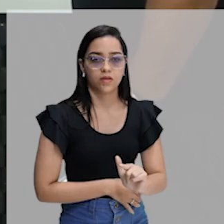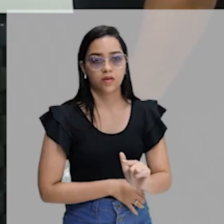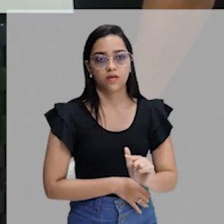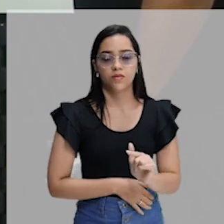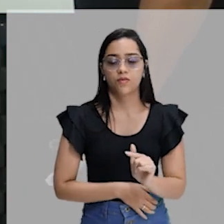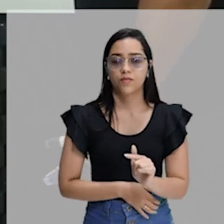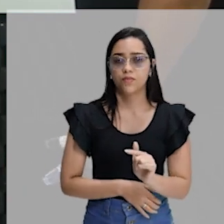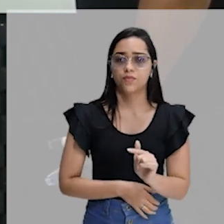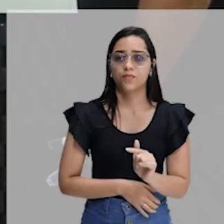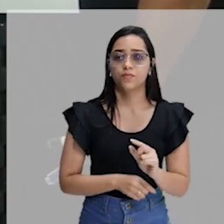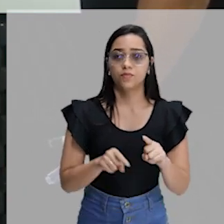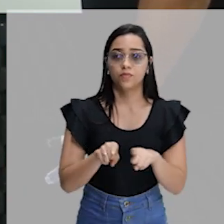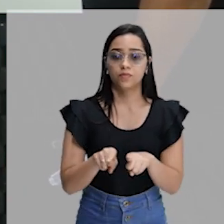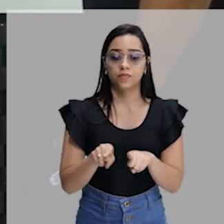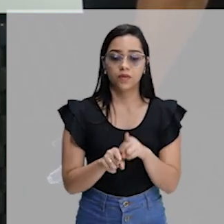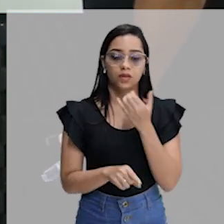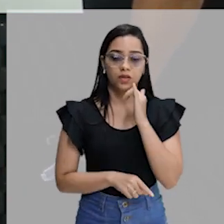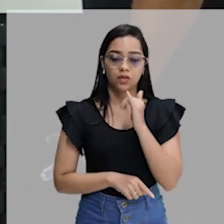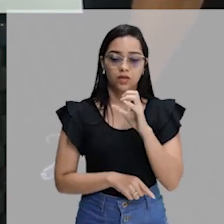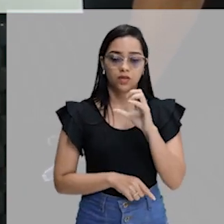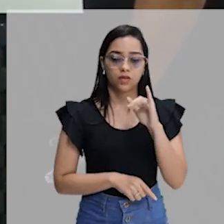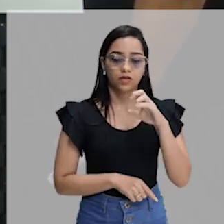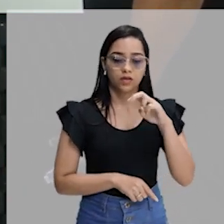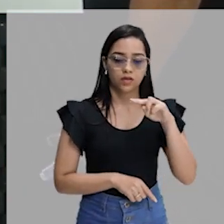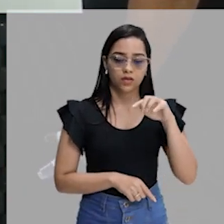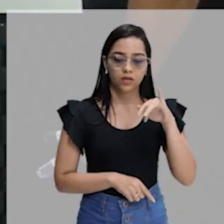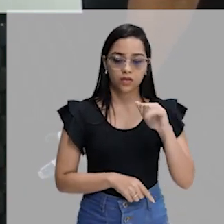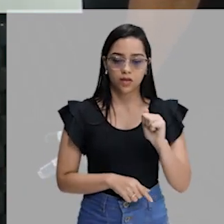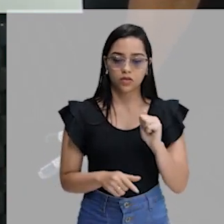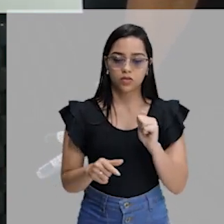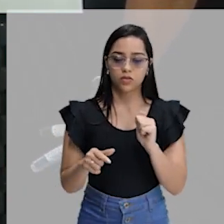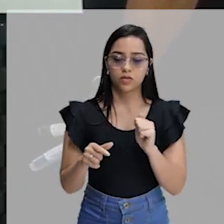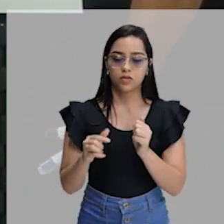e a energia cinética